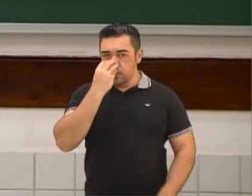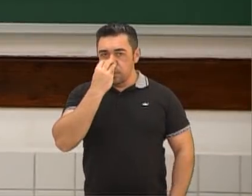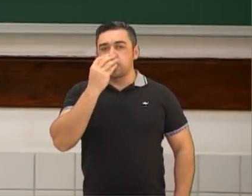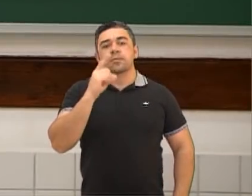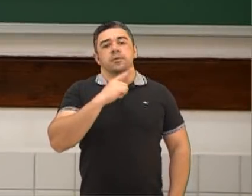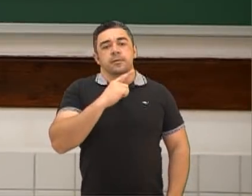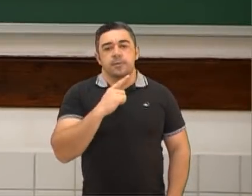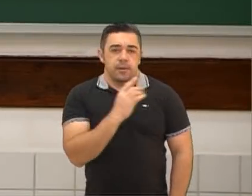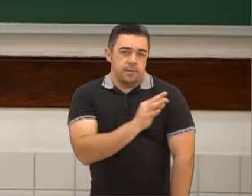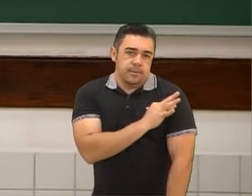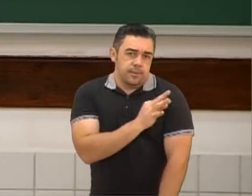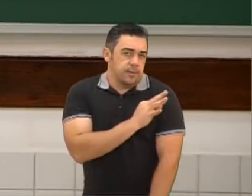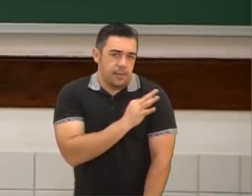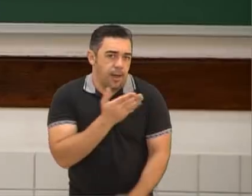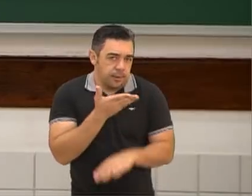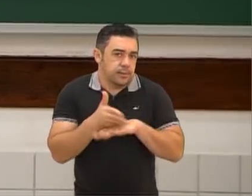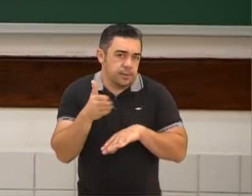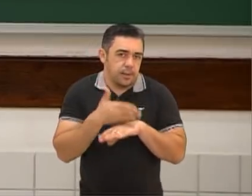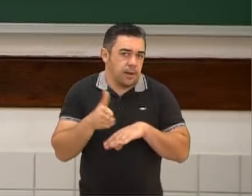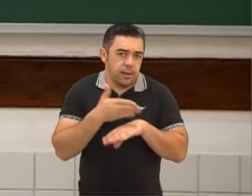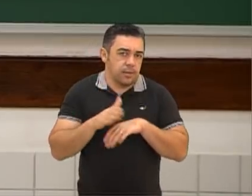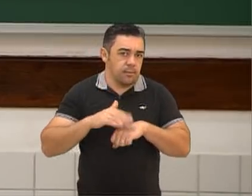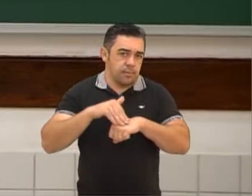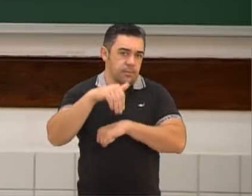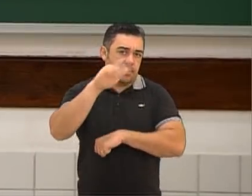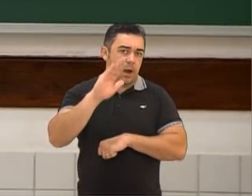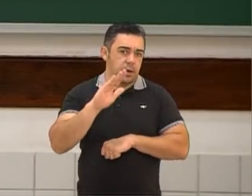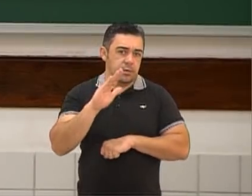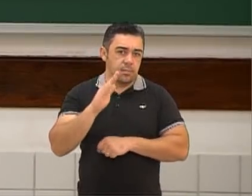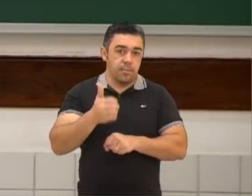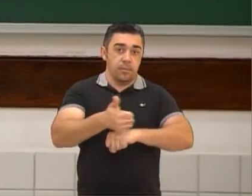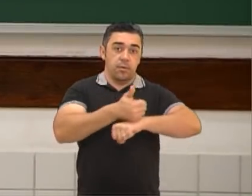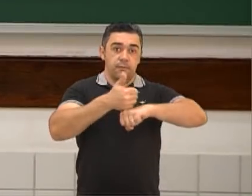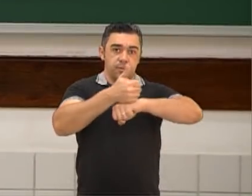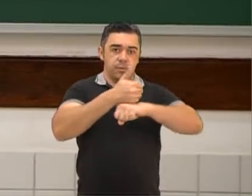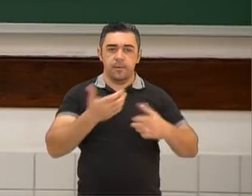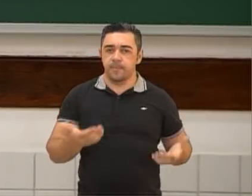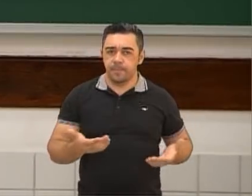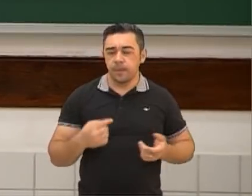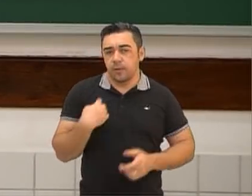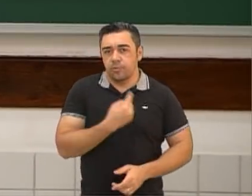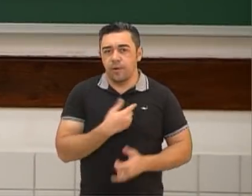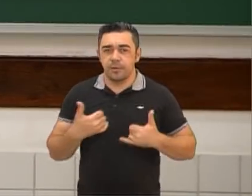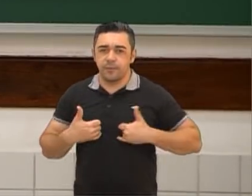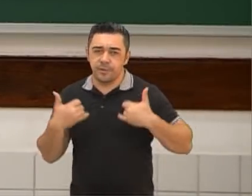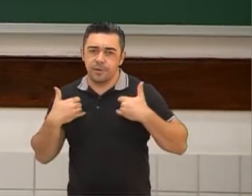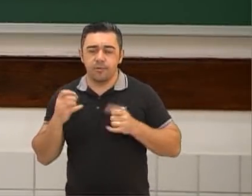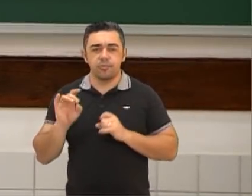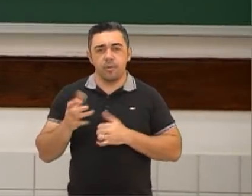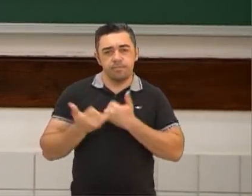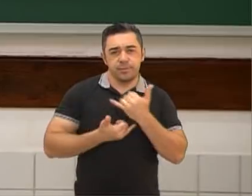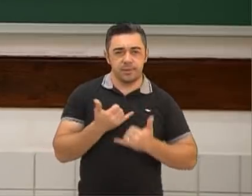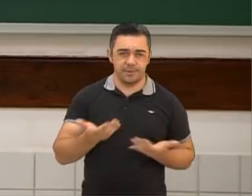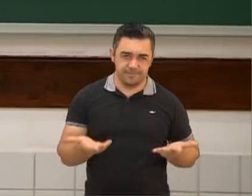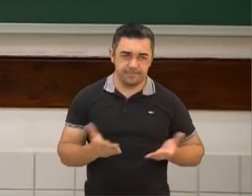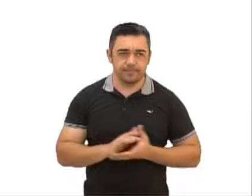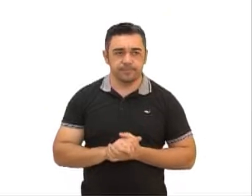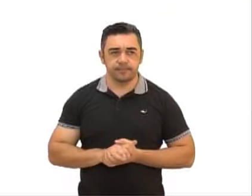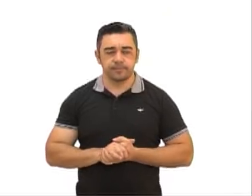uma técnica muito grande, né? No aniversário a gente faz só por brincadeira mesmo, né?